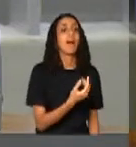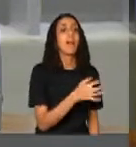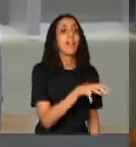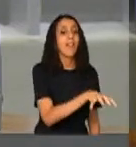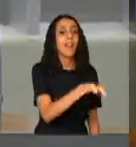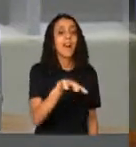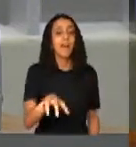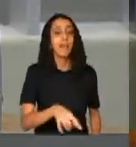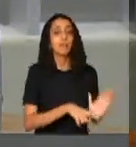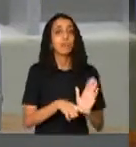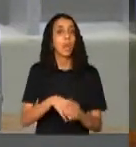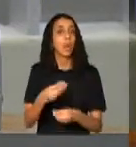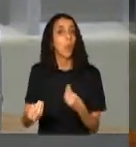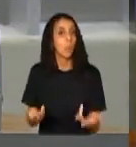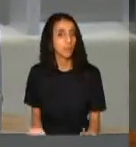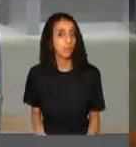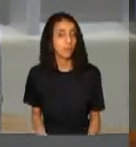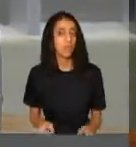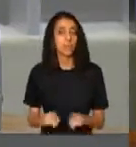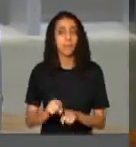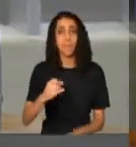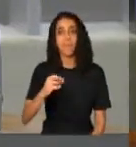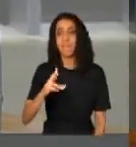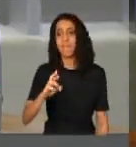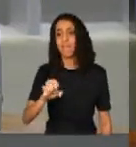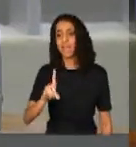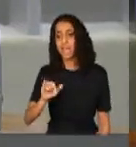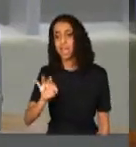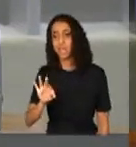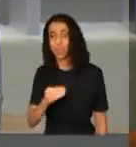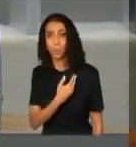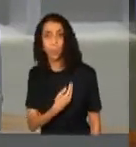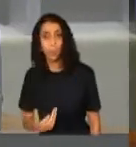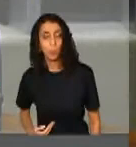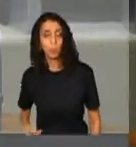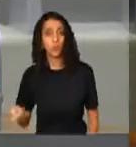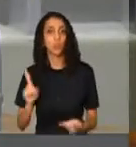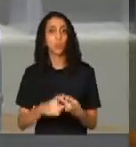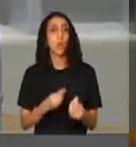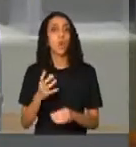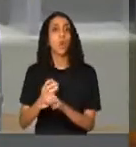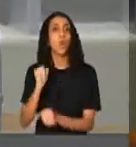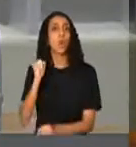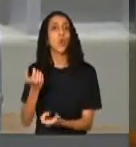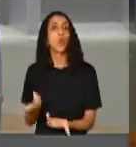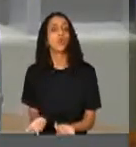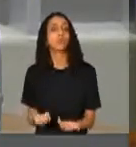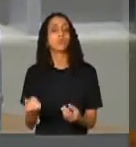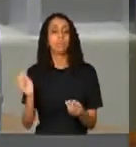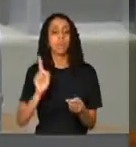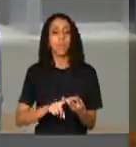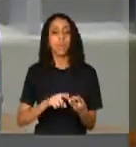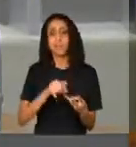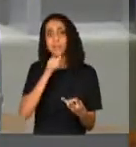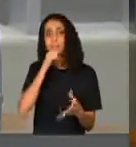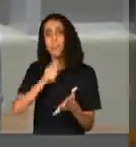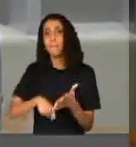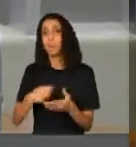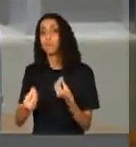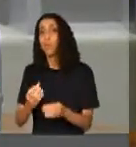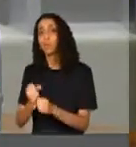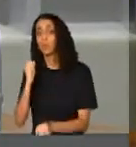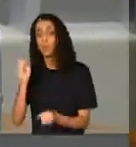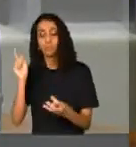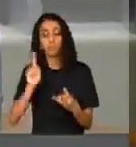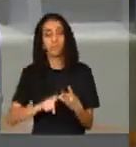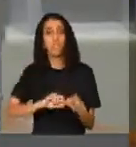discutir a recuperação de créditos públicos, quer discutir a tributação de lucros e dividendos, quer discutir a tributação de juros